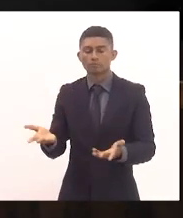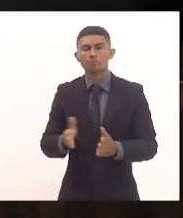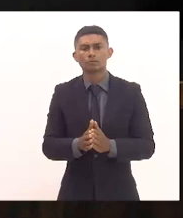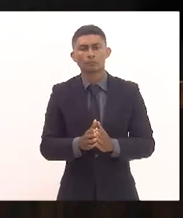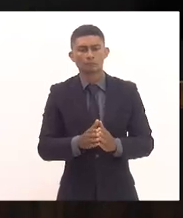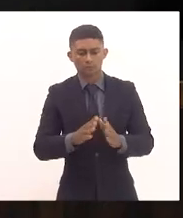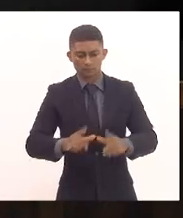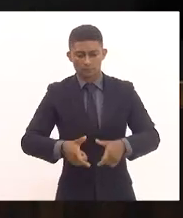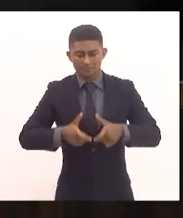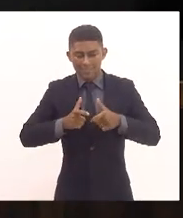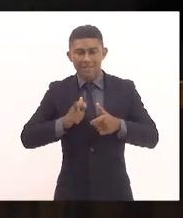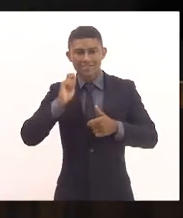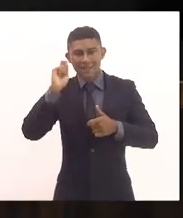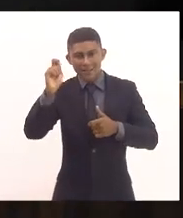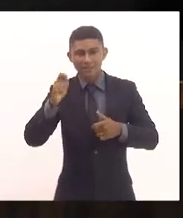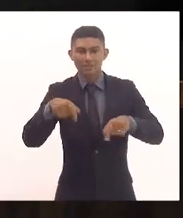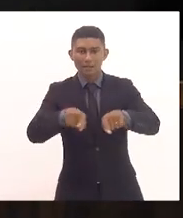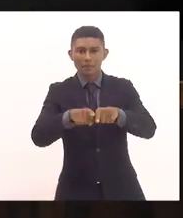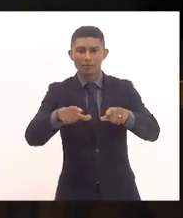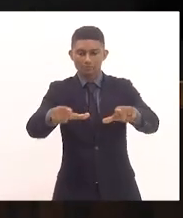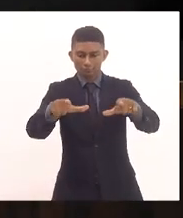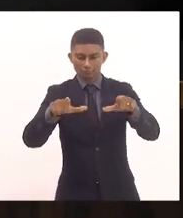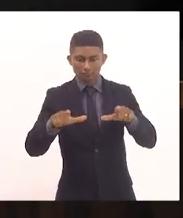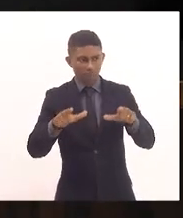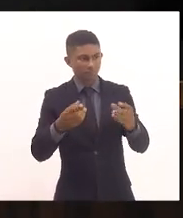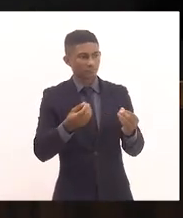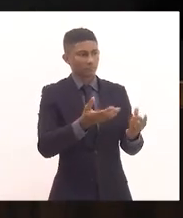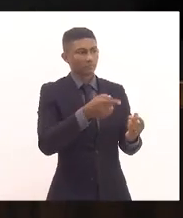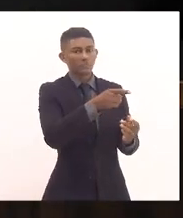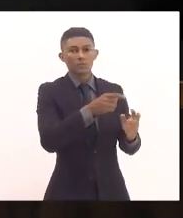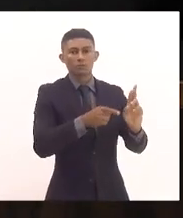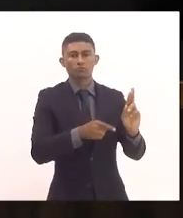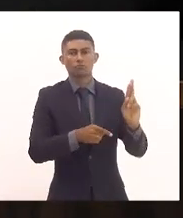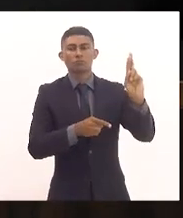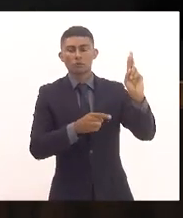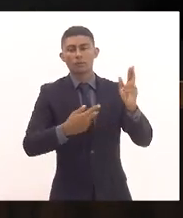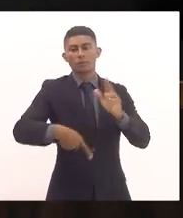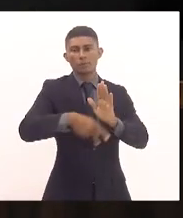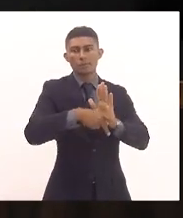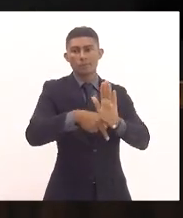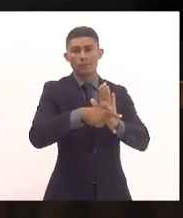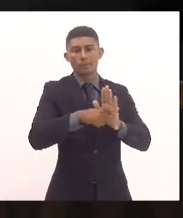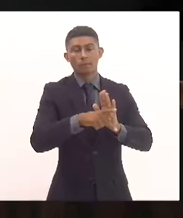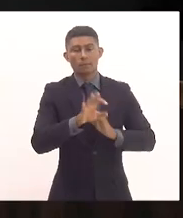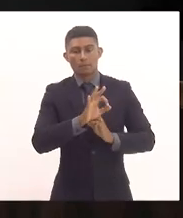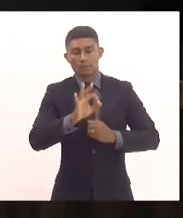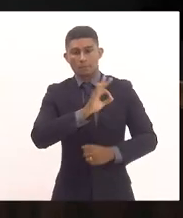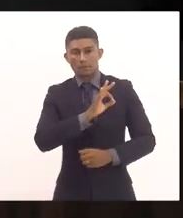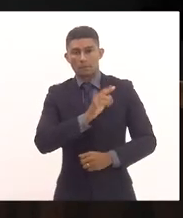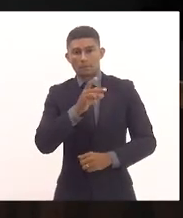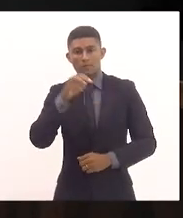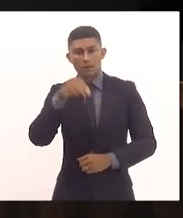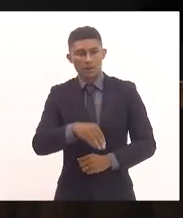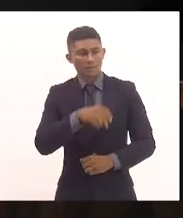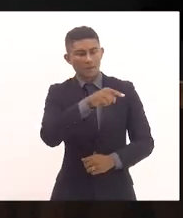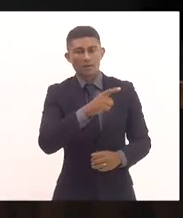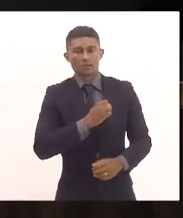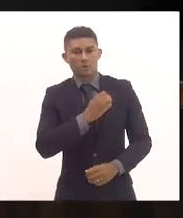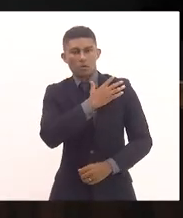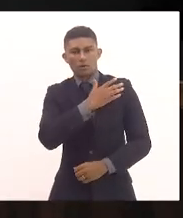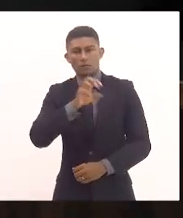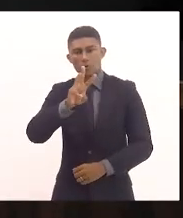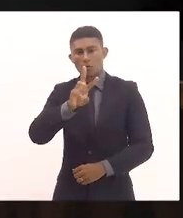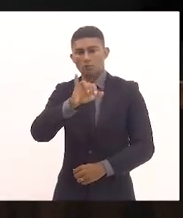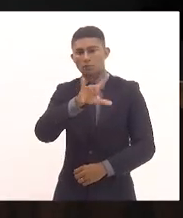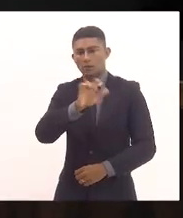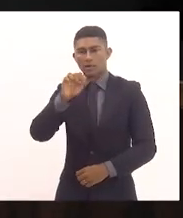seu respectivo diploma, ao comandante do 37º Batalhão da Polícia Militar do Estado do Rio de Janeiro, o excelentíssimo senhor tenente-coronel William